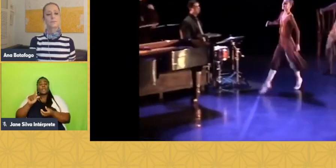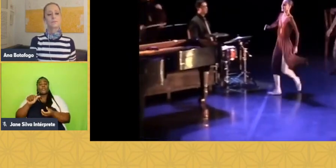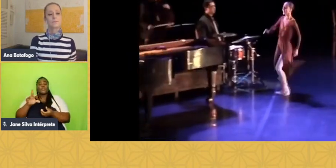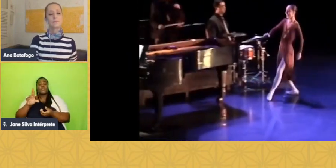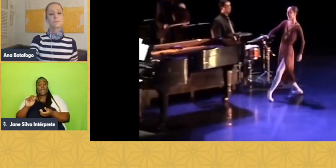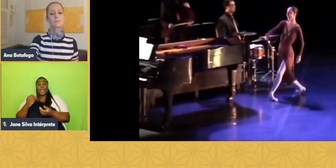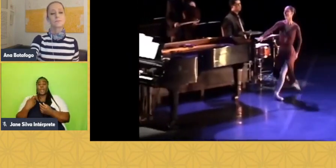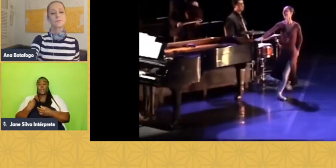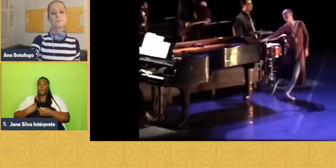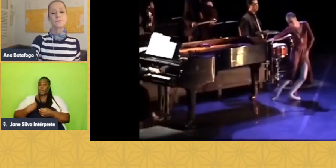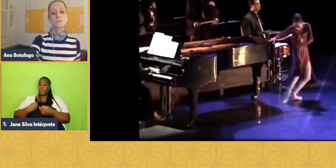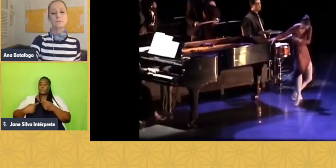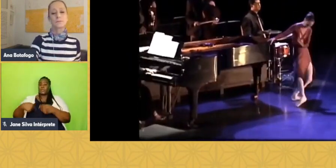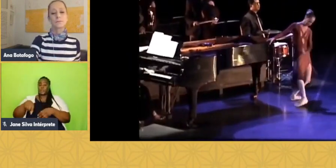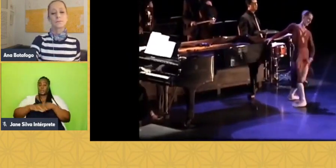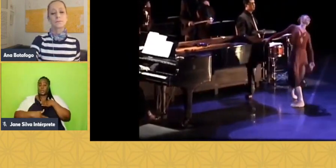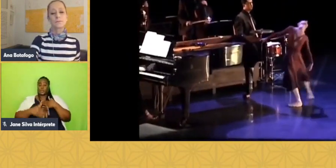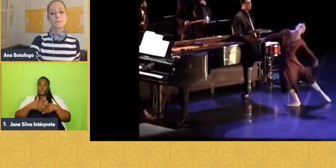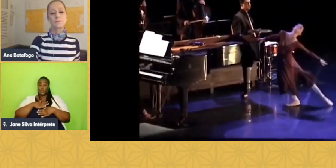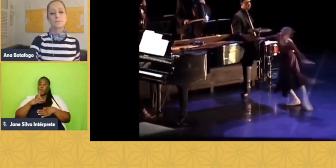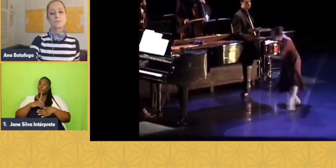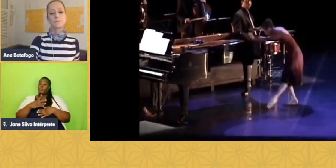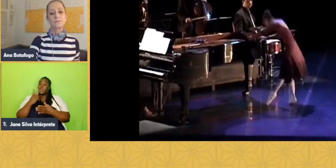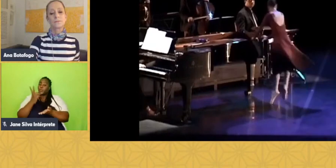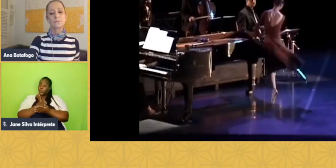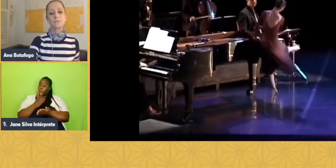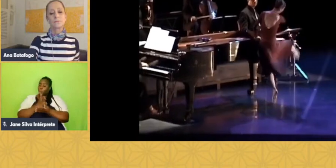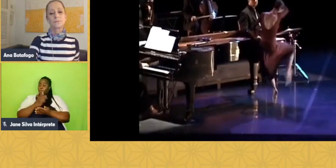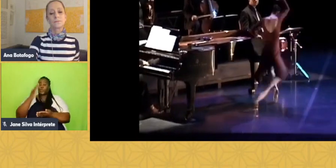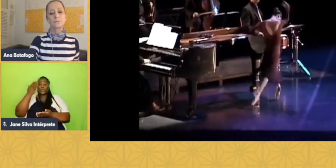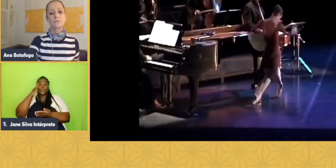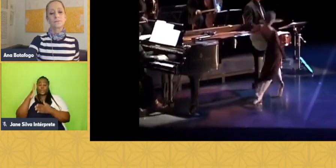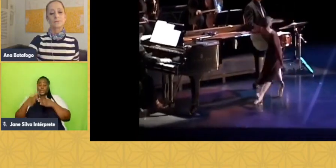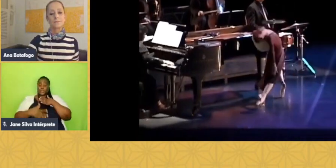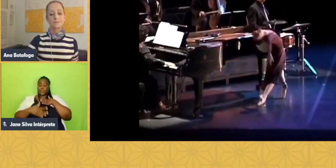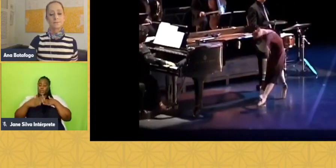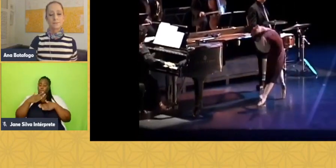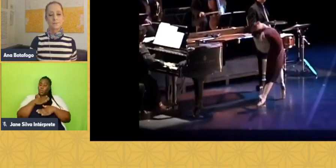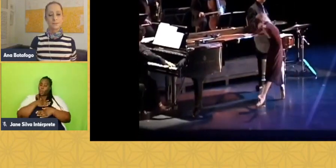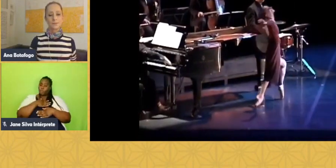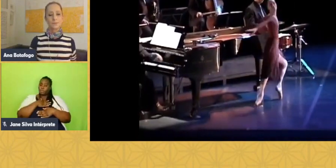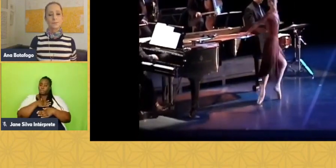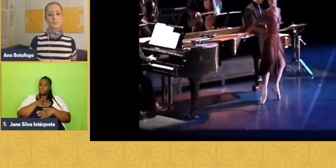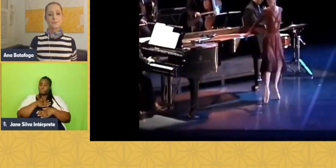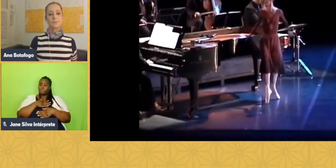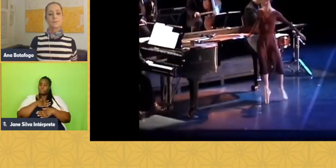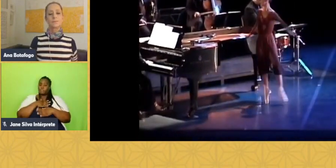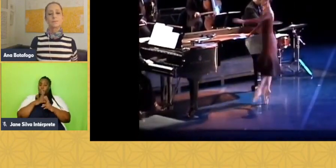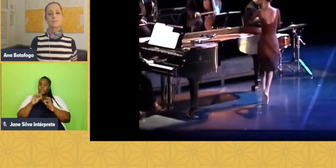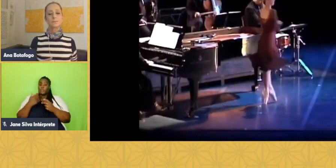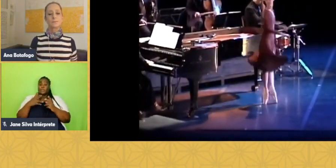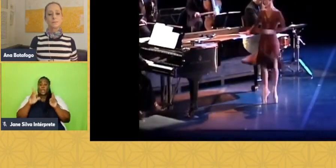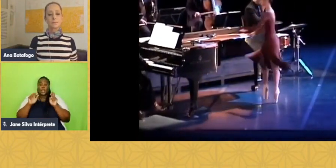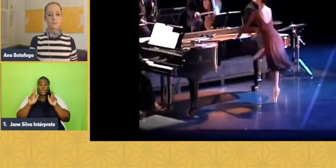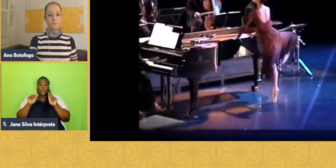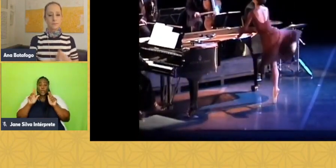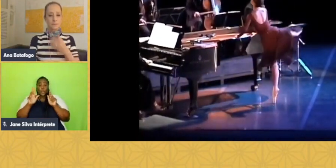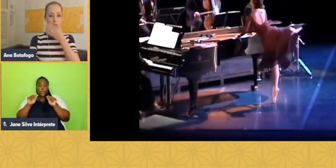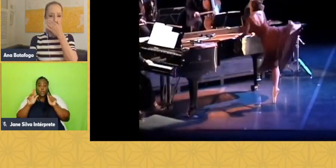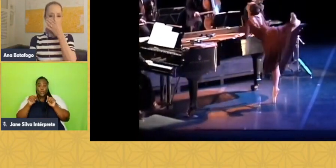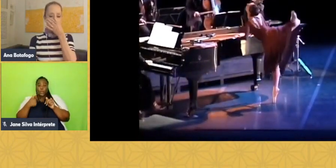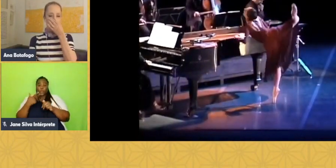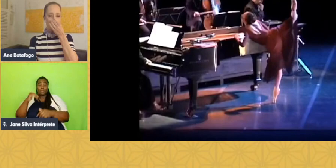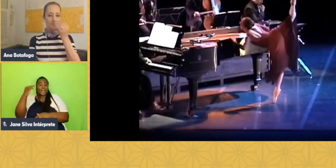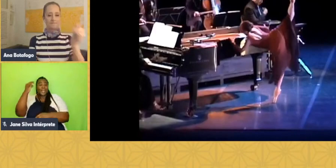que o nosso corpo carrega e continuar entendendo esse corpo é sobre bota vez nunca nós fomos tão